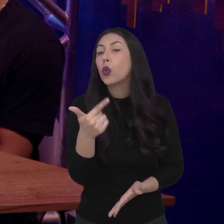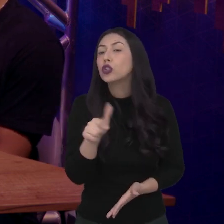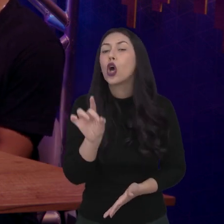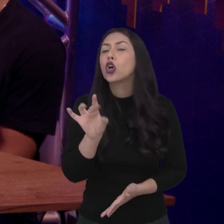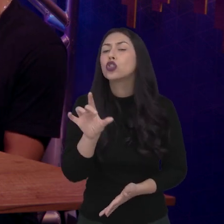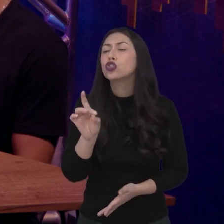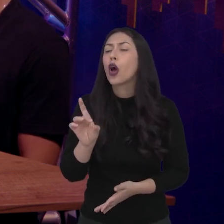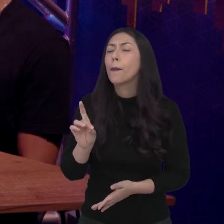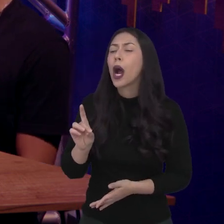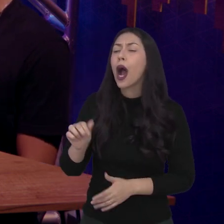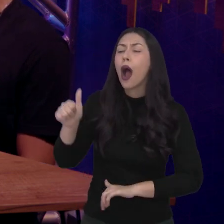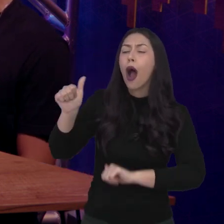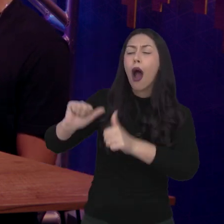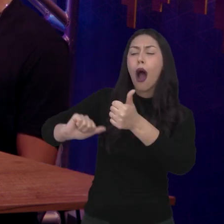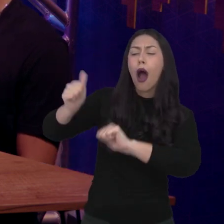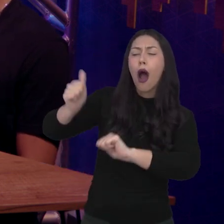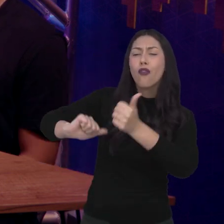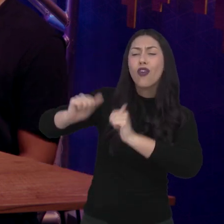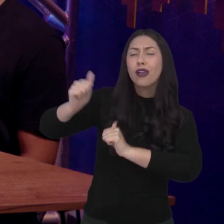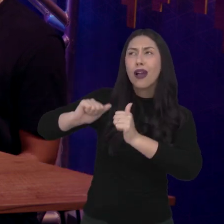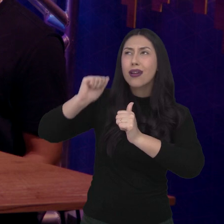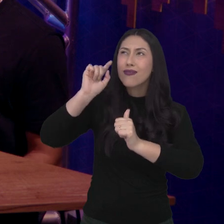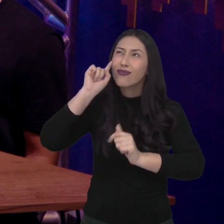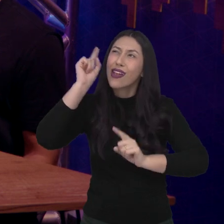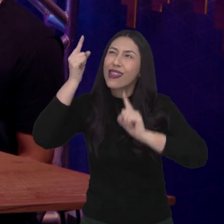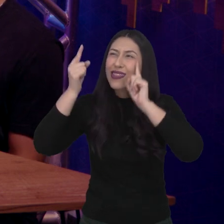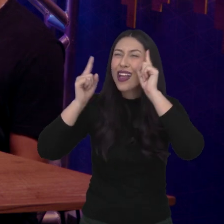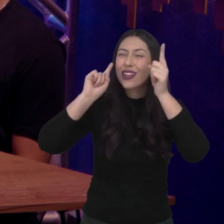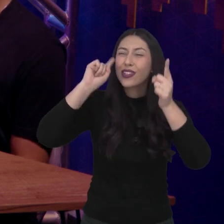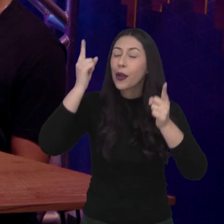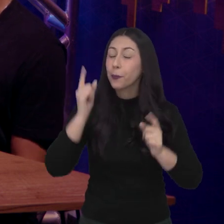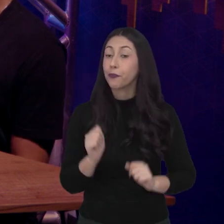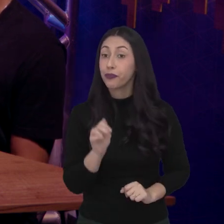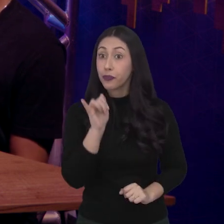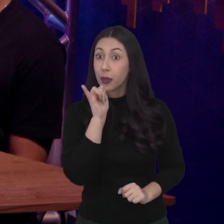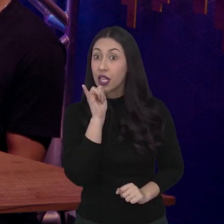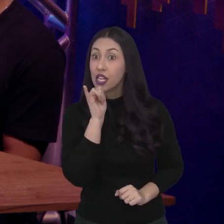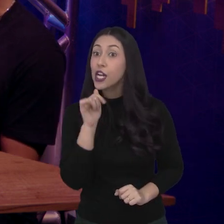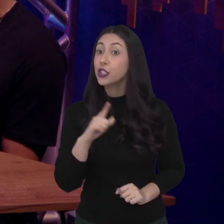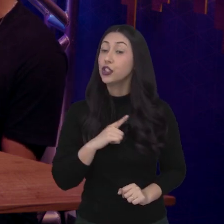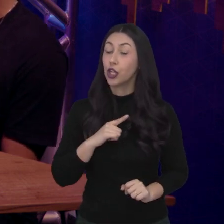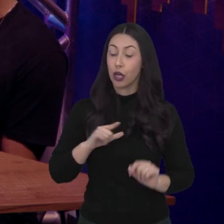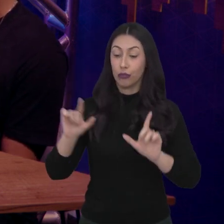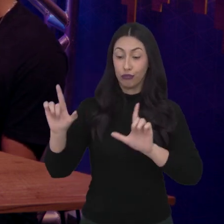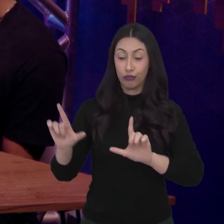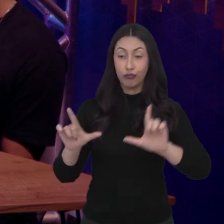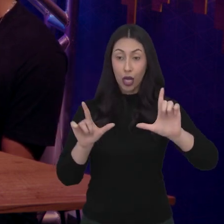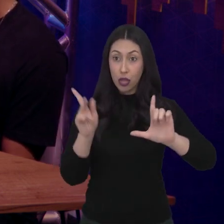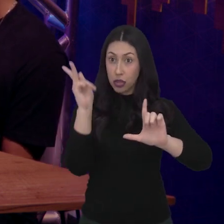a criatividade, né? E, por exemplo, eles colocaram uma imagem